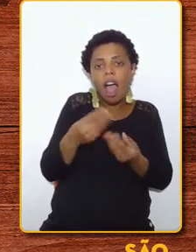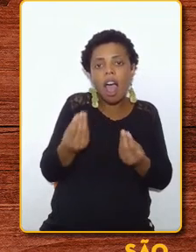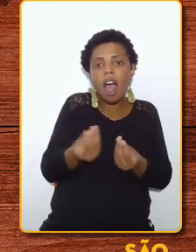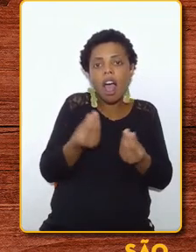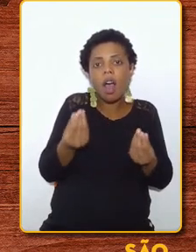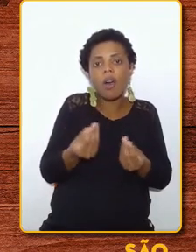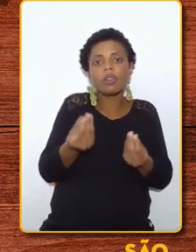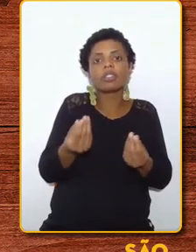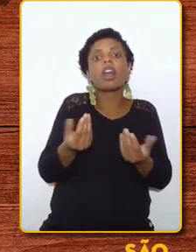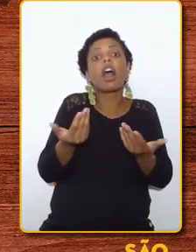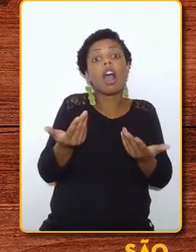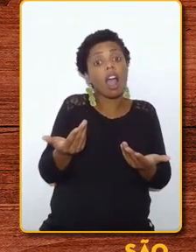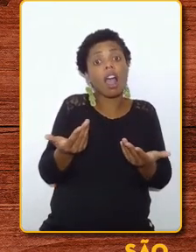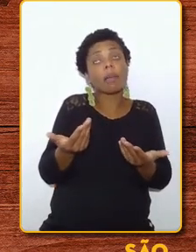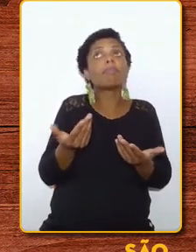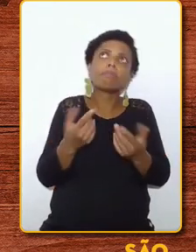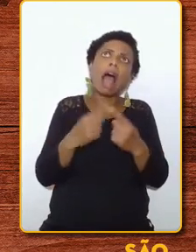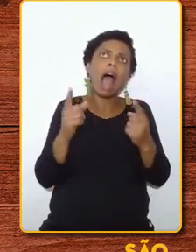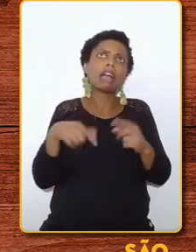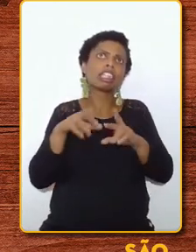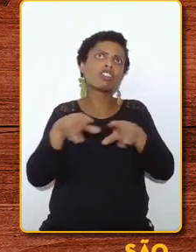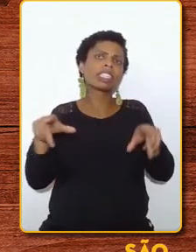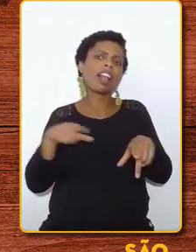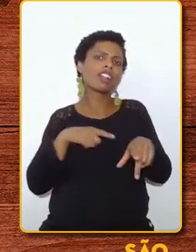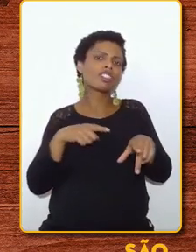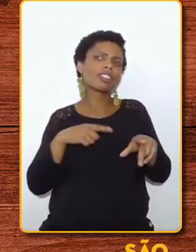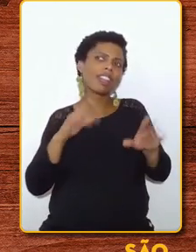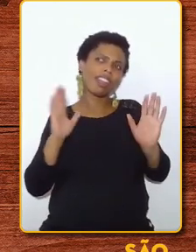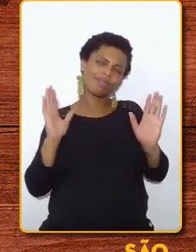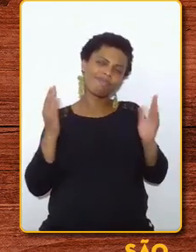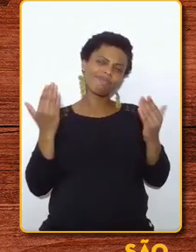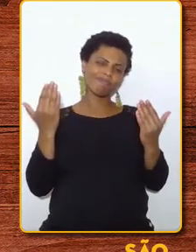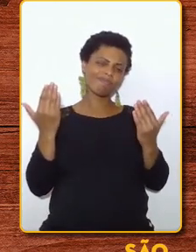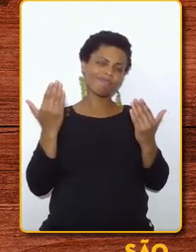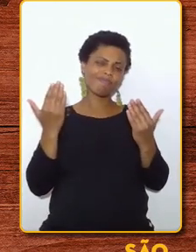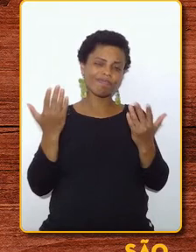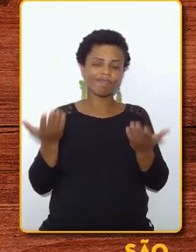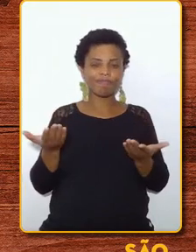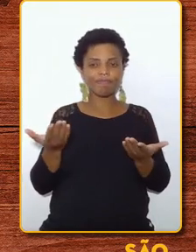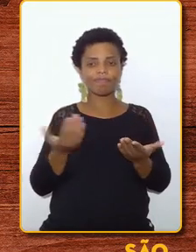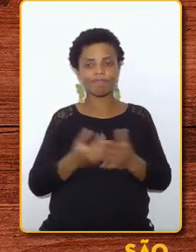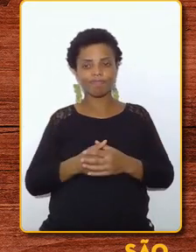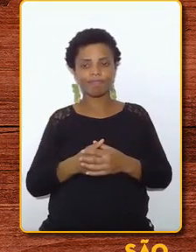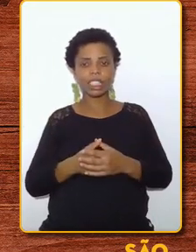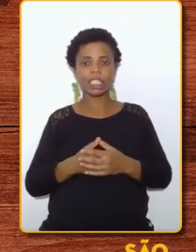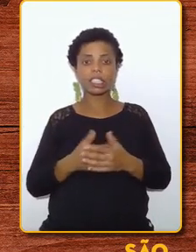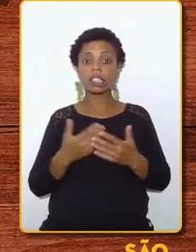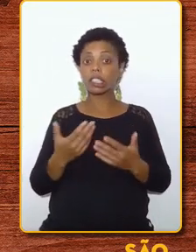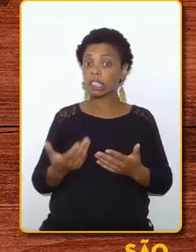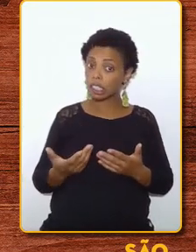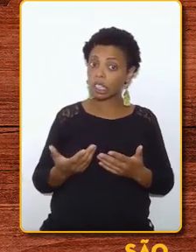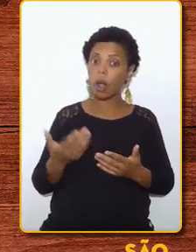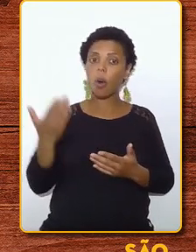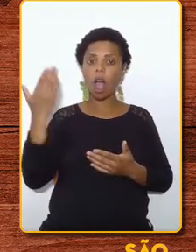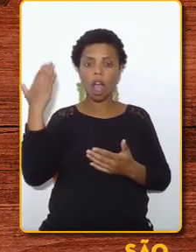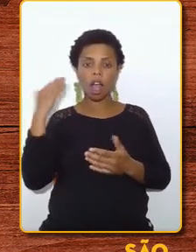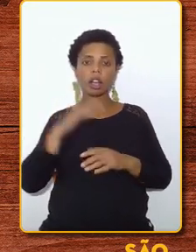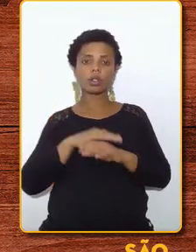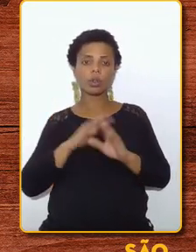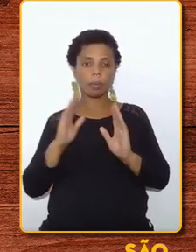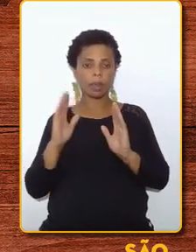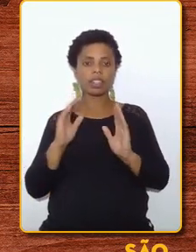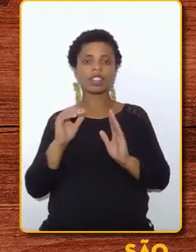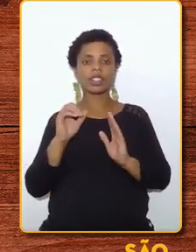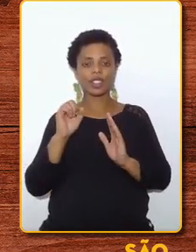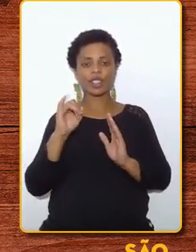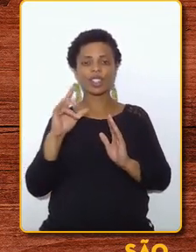aparentemente é diversa, não? Então, assim, nós temos. Quando a gente estava lá, no, na época que o Silvio Tendler